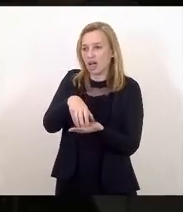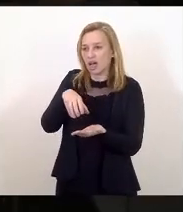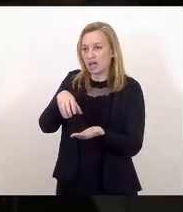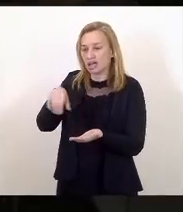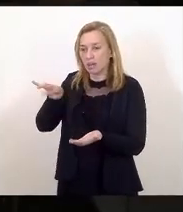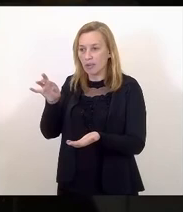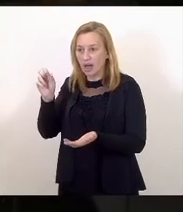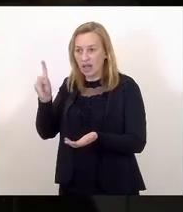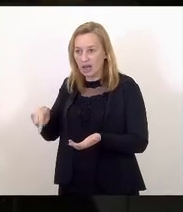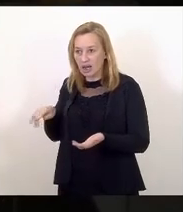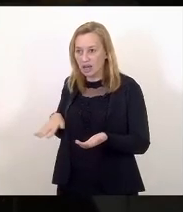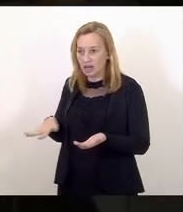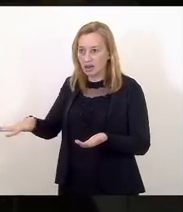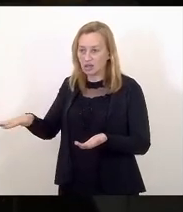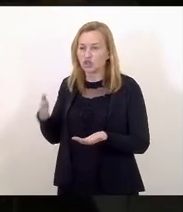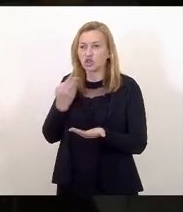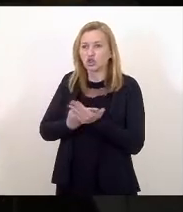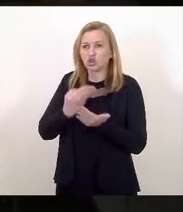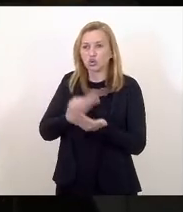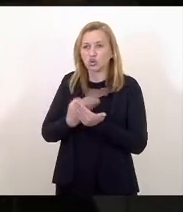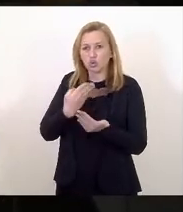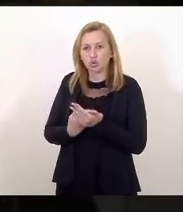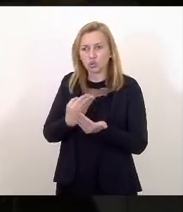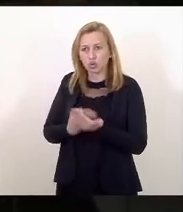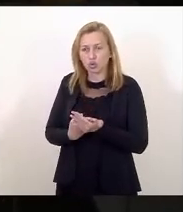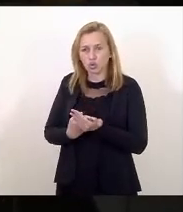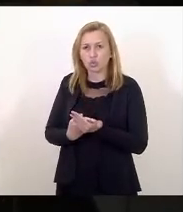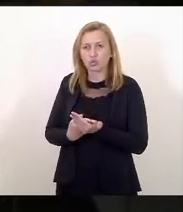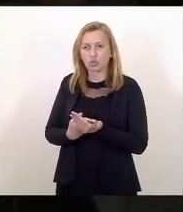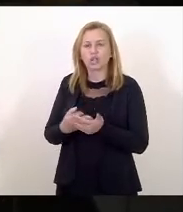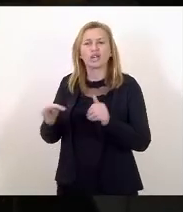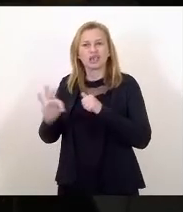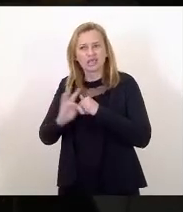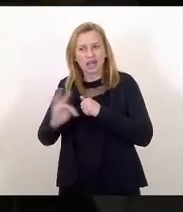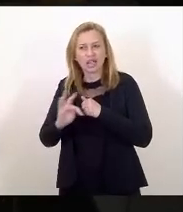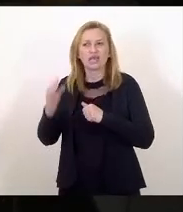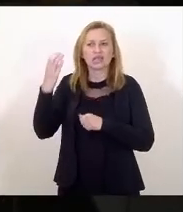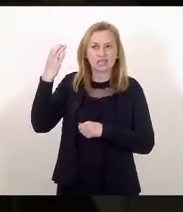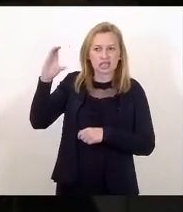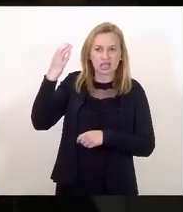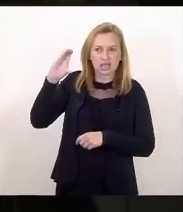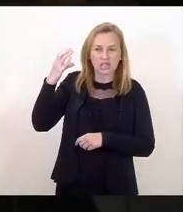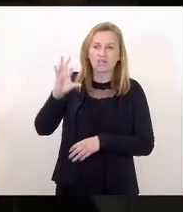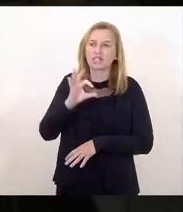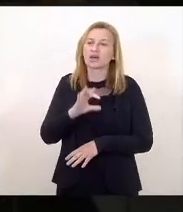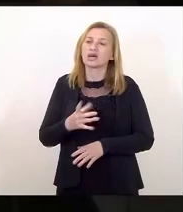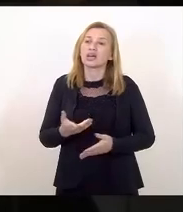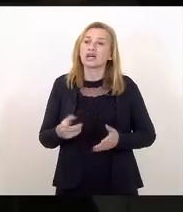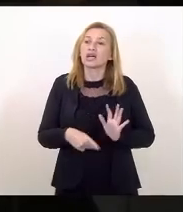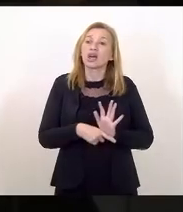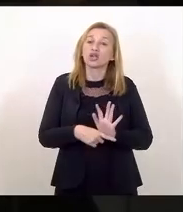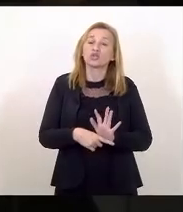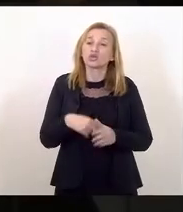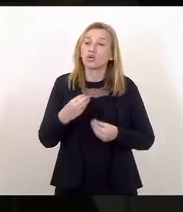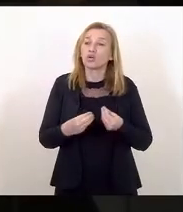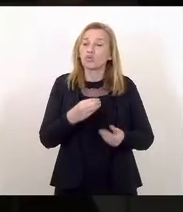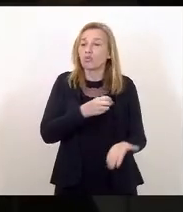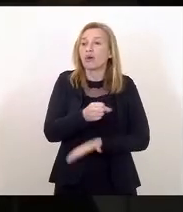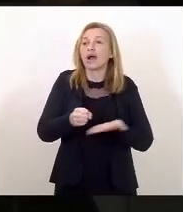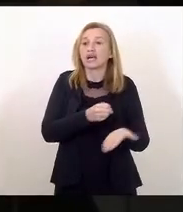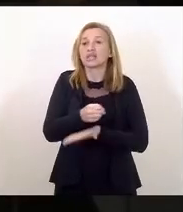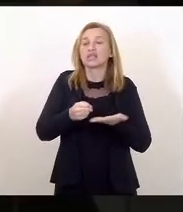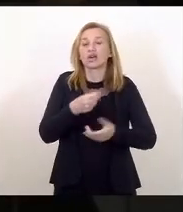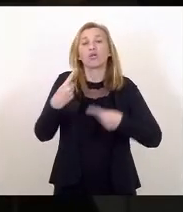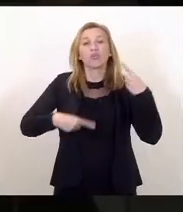muito bem reputada, com estudos, com muita fundamentação técnica, científica, que servem como parâmetro e base para